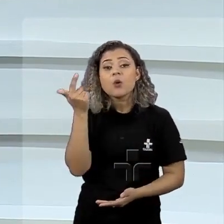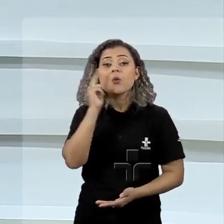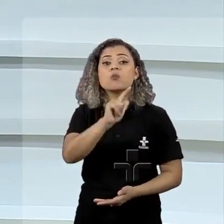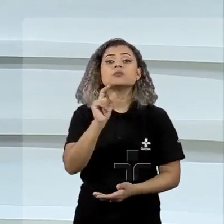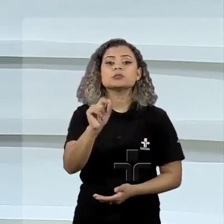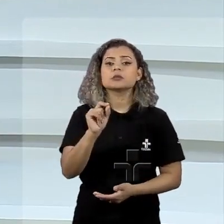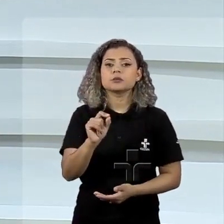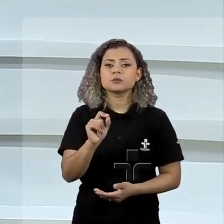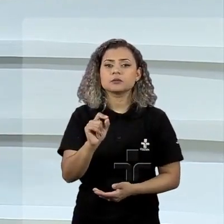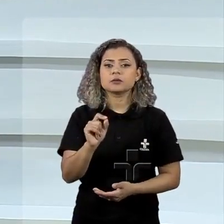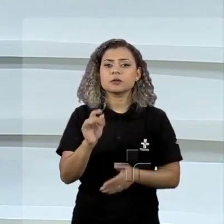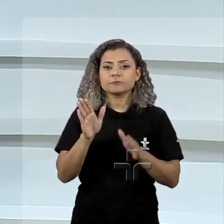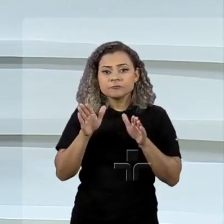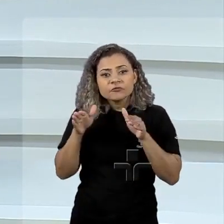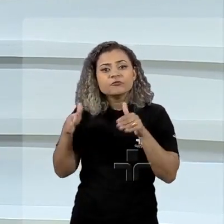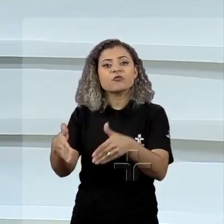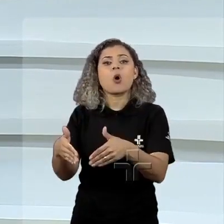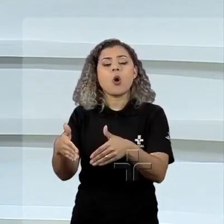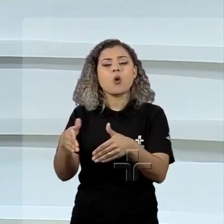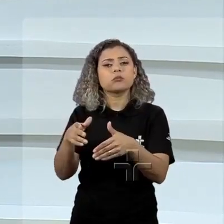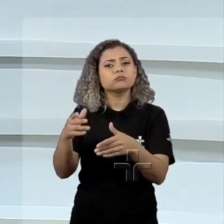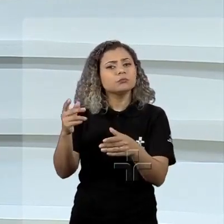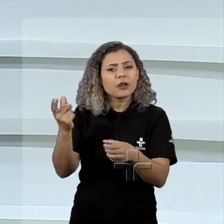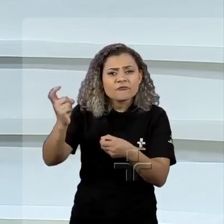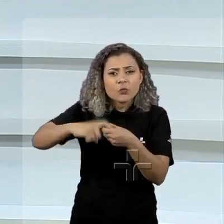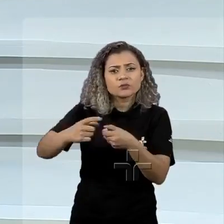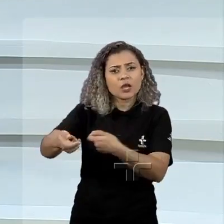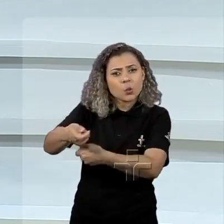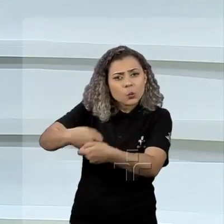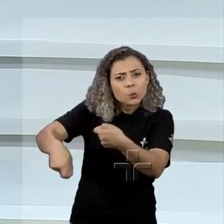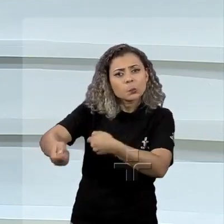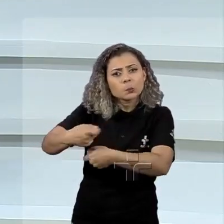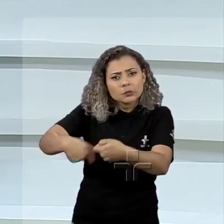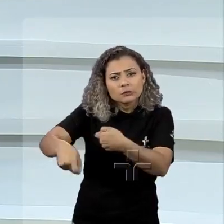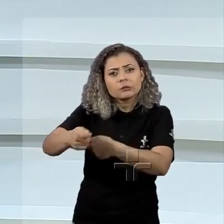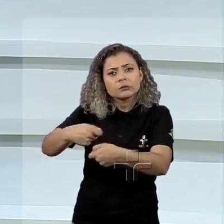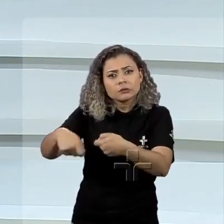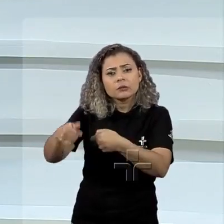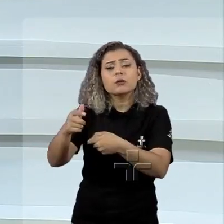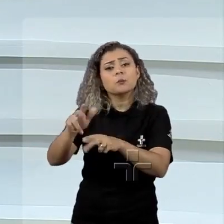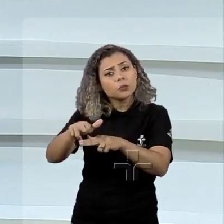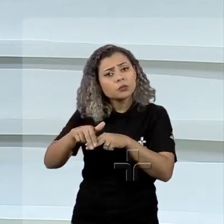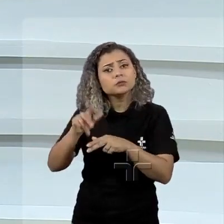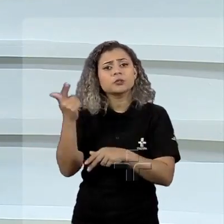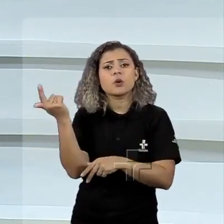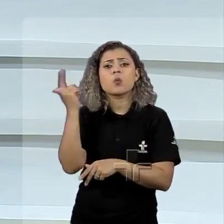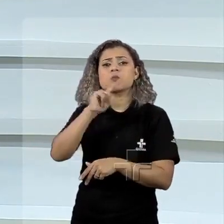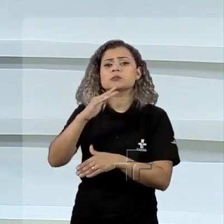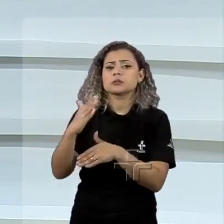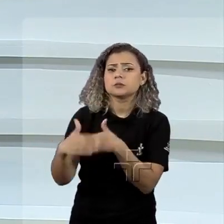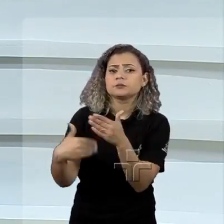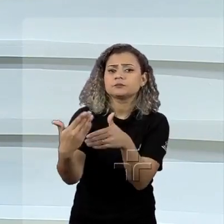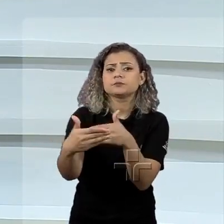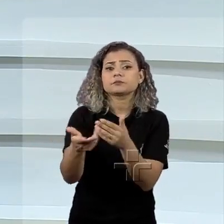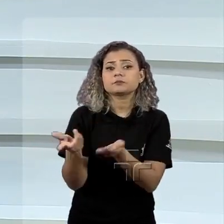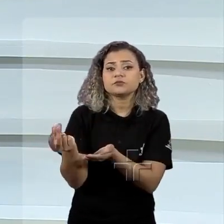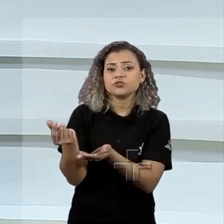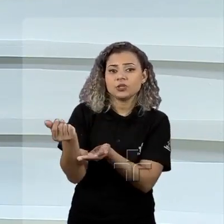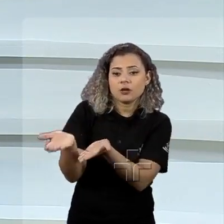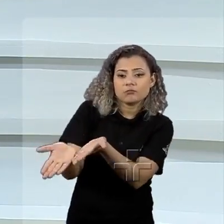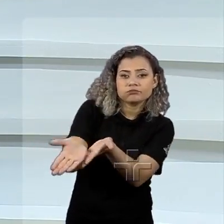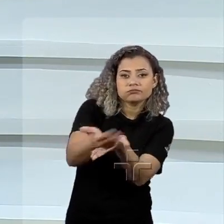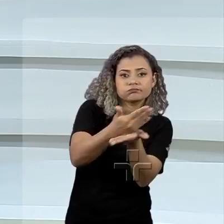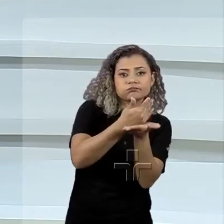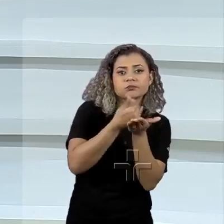maior empenho no sentido de reativação da economia e daí haveria, como consequência, um aumento da arrecadação de